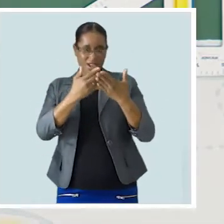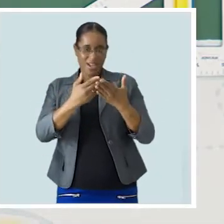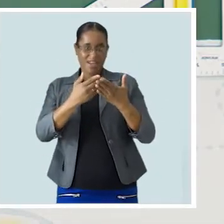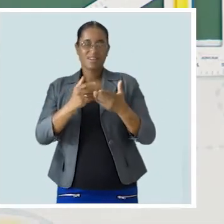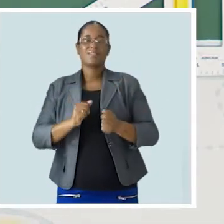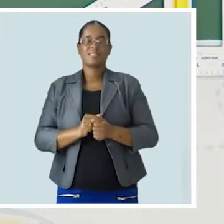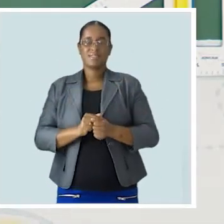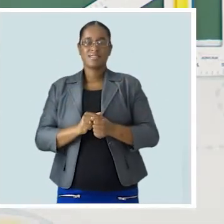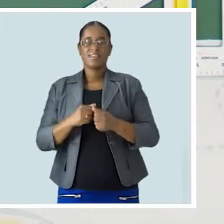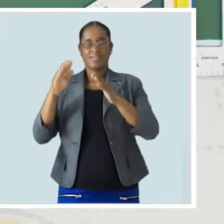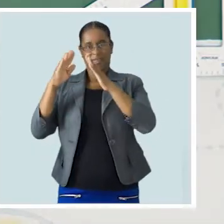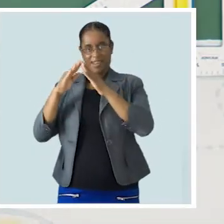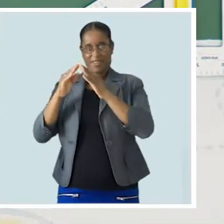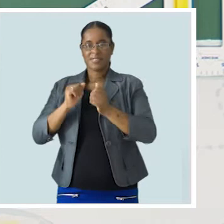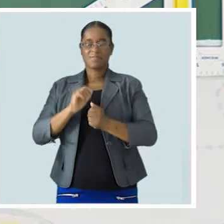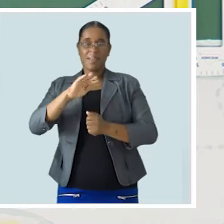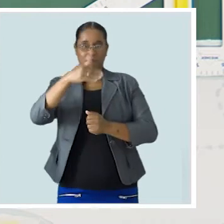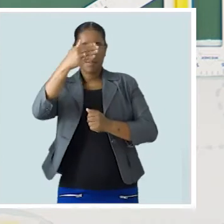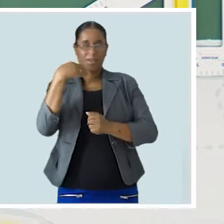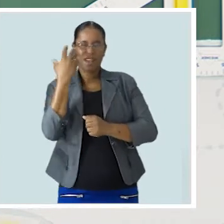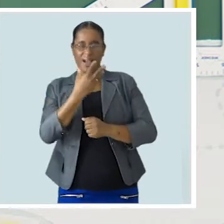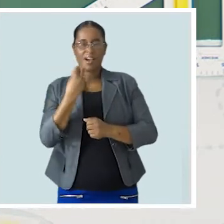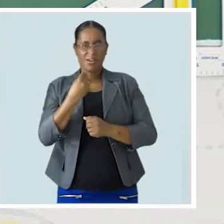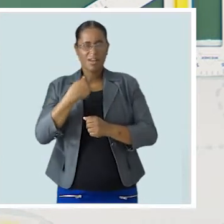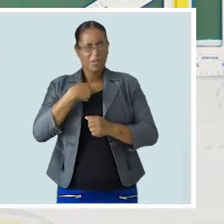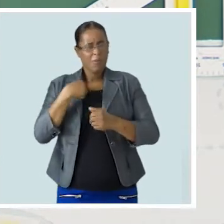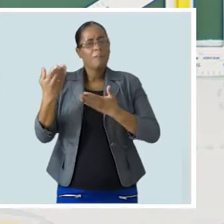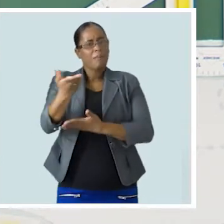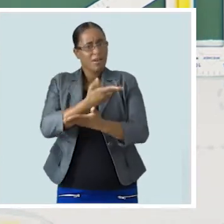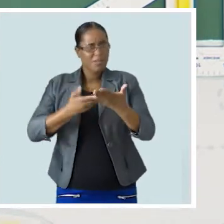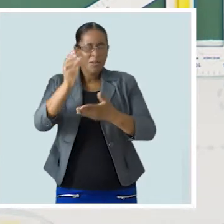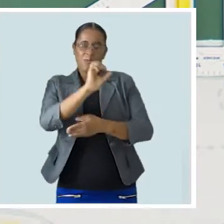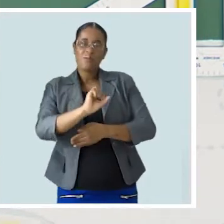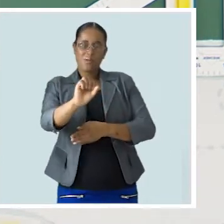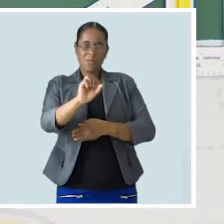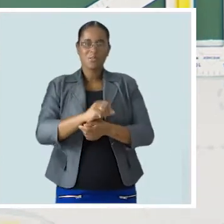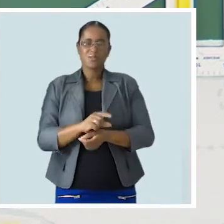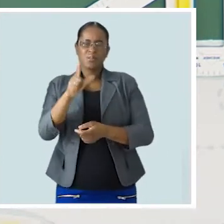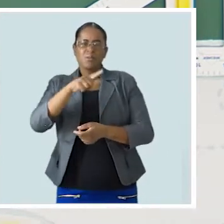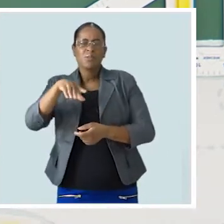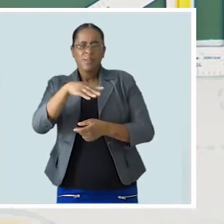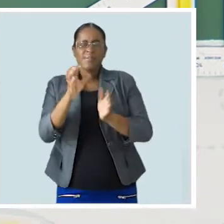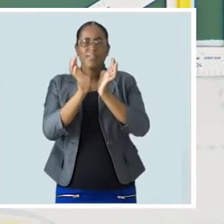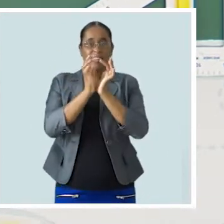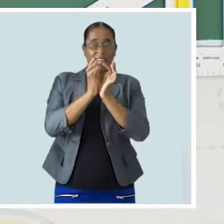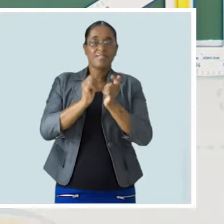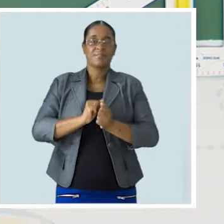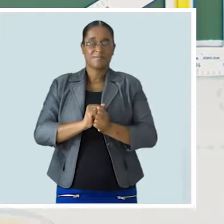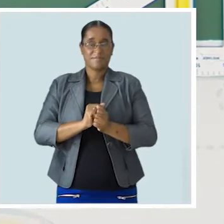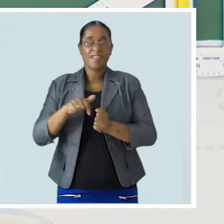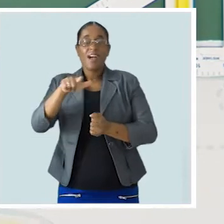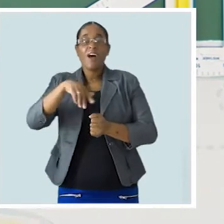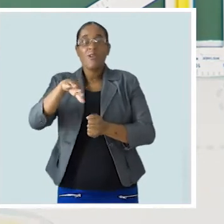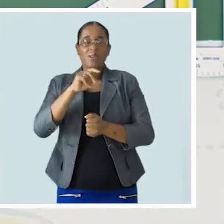em Casa. Na primeira aula eu partilhei convosco um sítio na internet onde